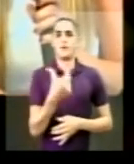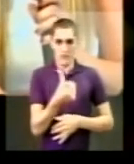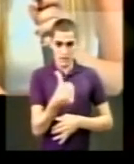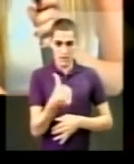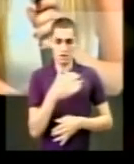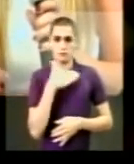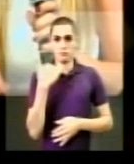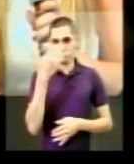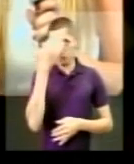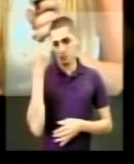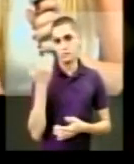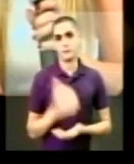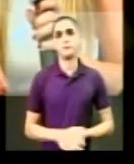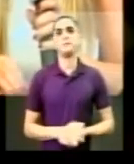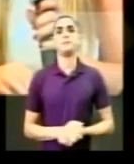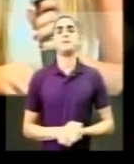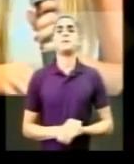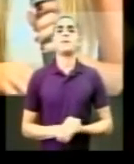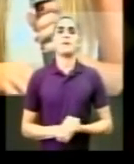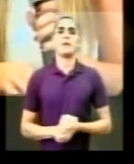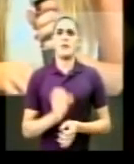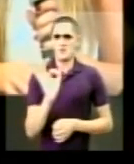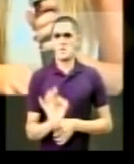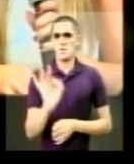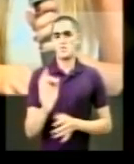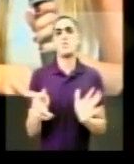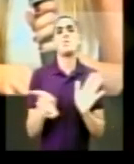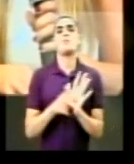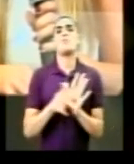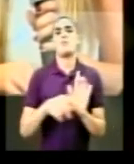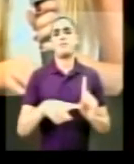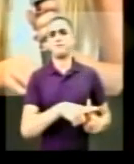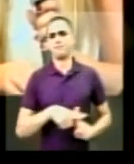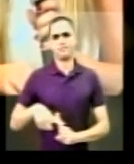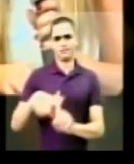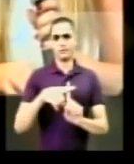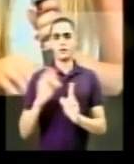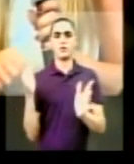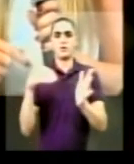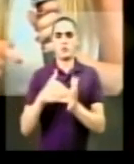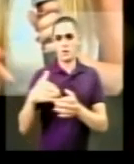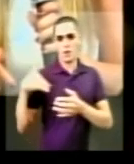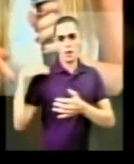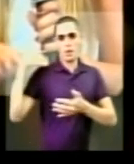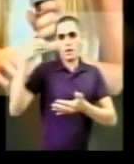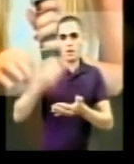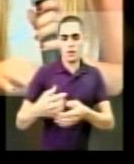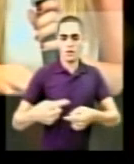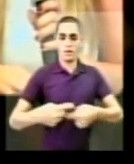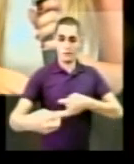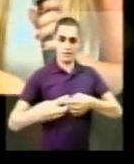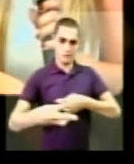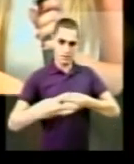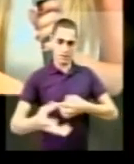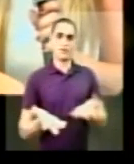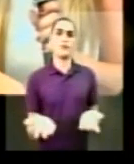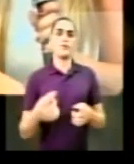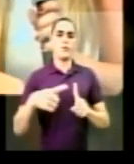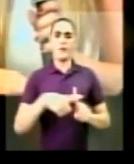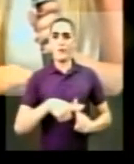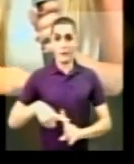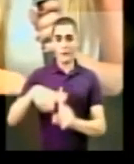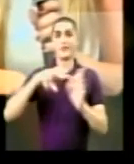A nossa positividade aqui no município, vocês podem observar nas últimas semanas que ela vem com uma tendência de aumento. O que a positividade